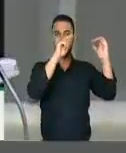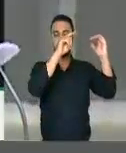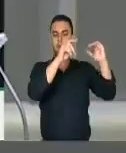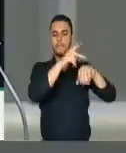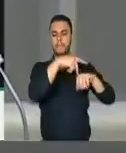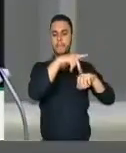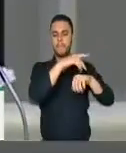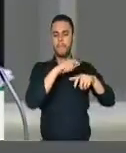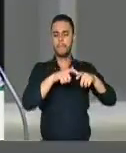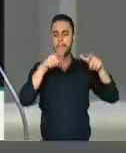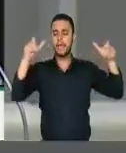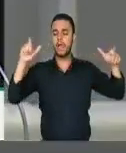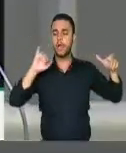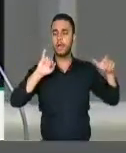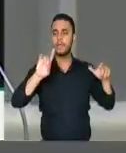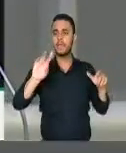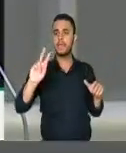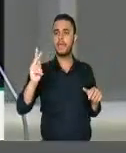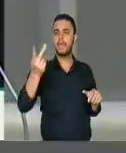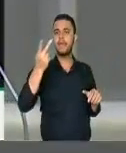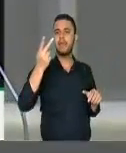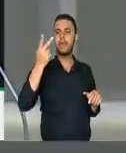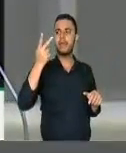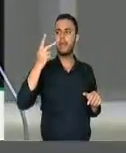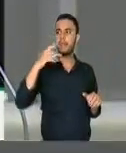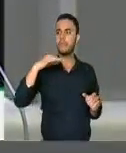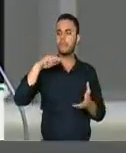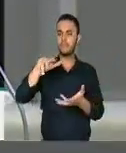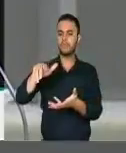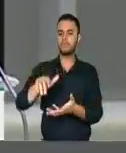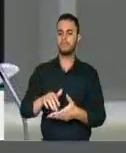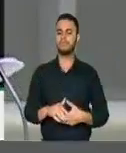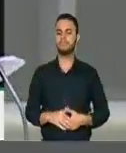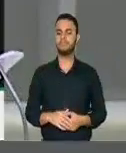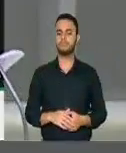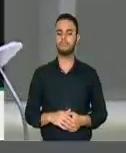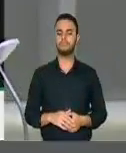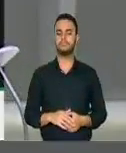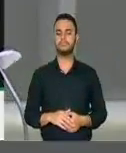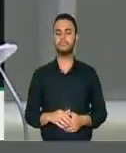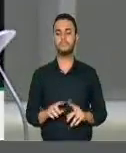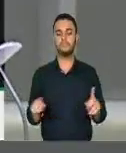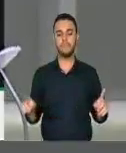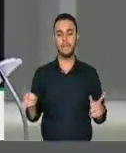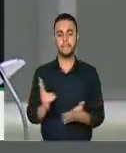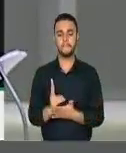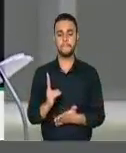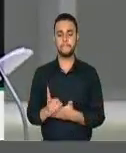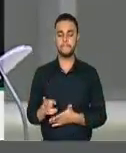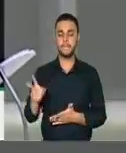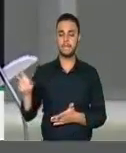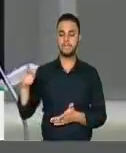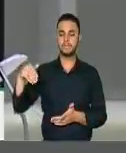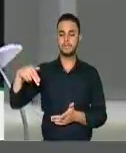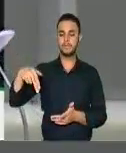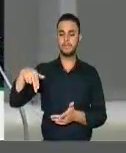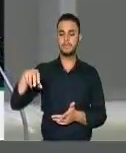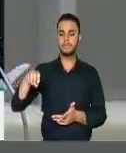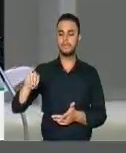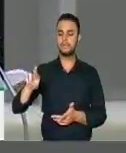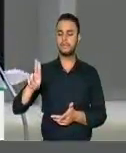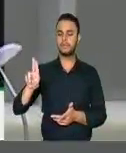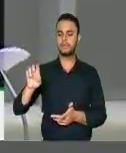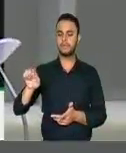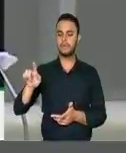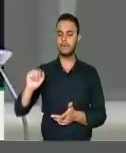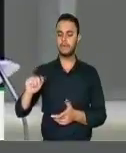maior índice de desenvolvimento humano atualmente. A mesma Noruega é a principal